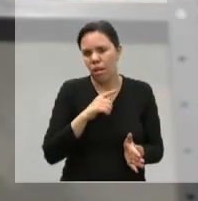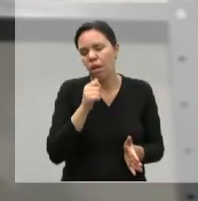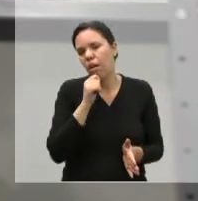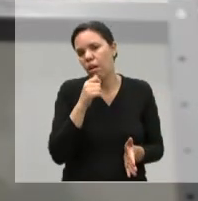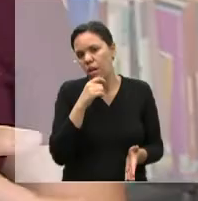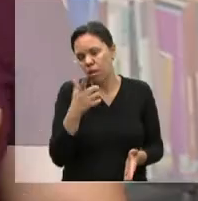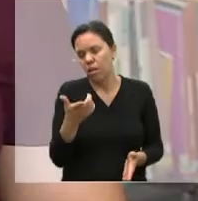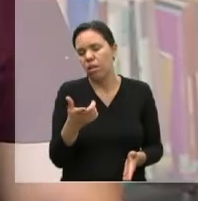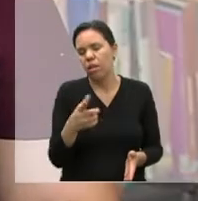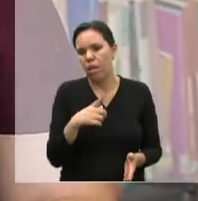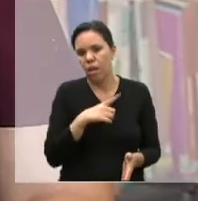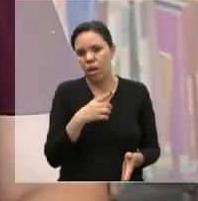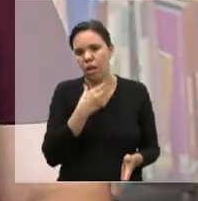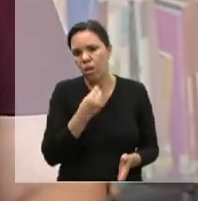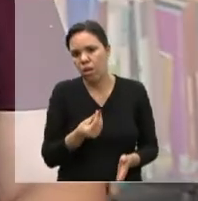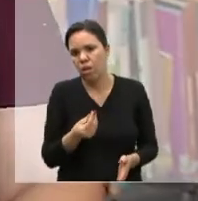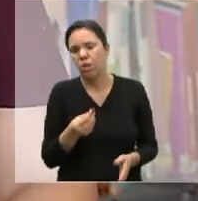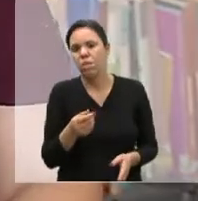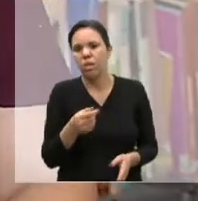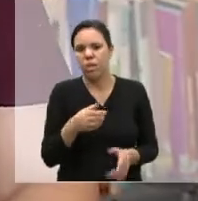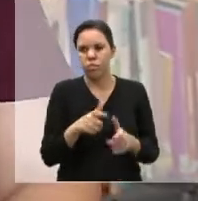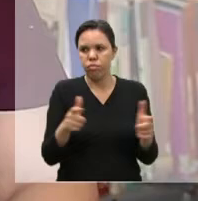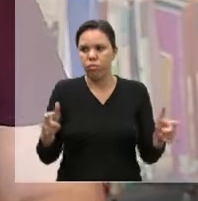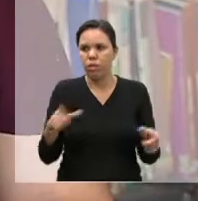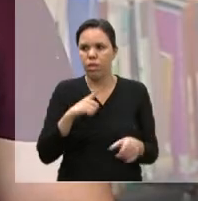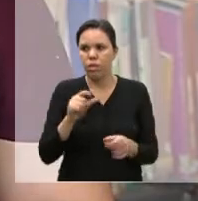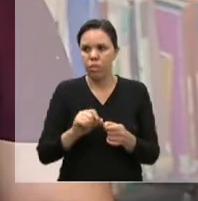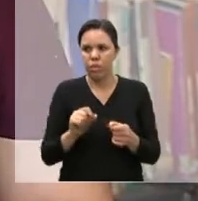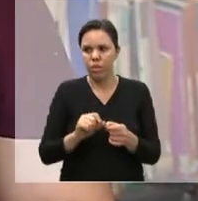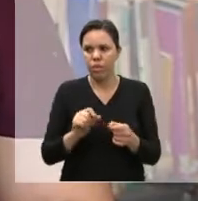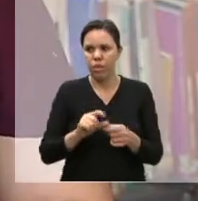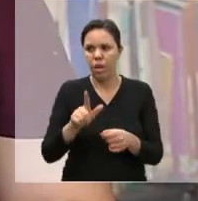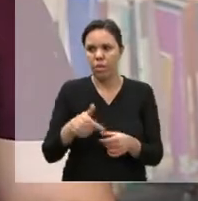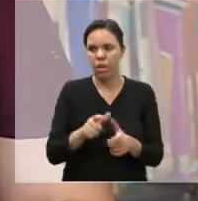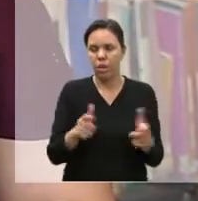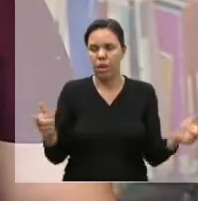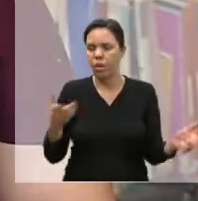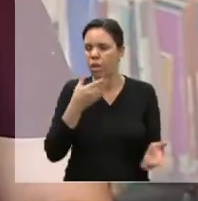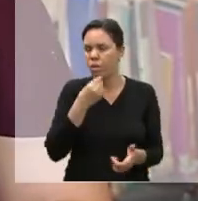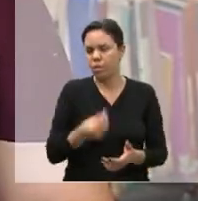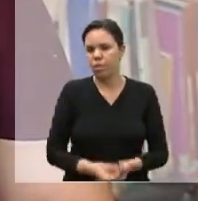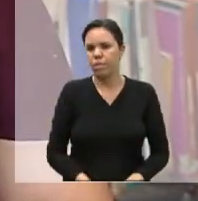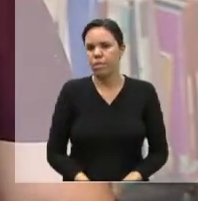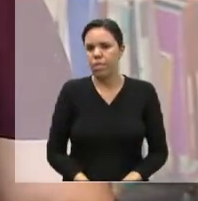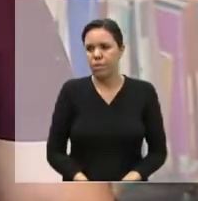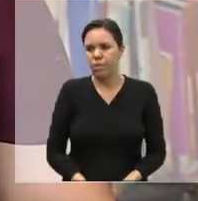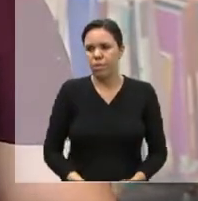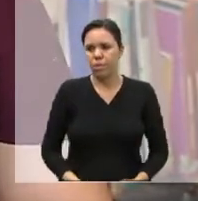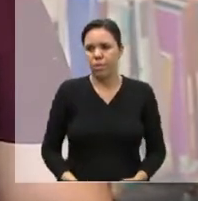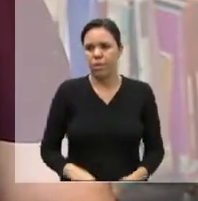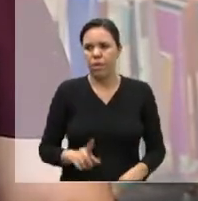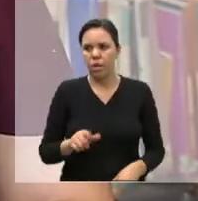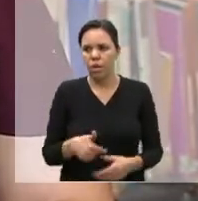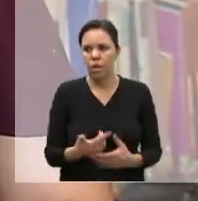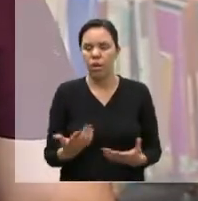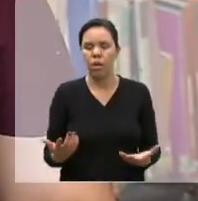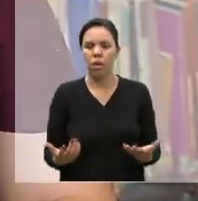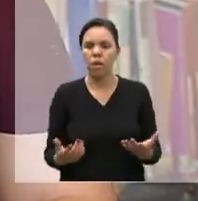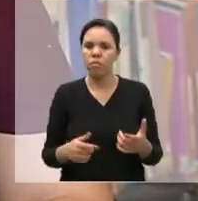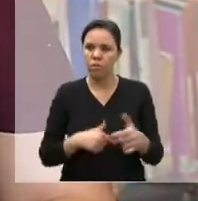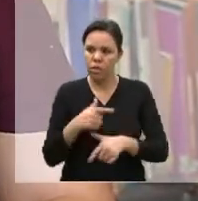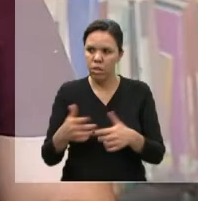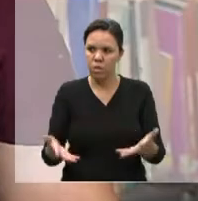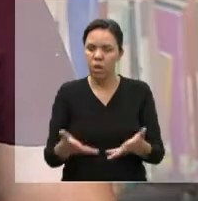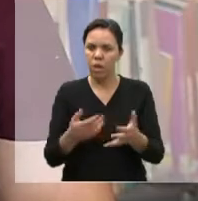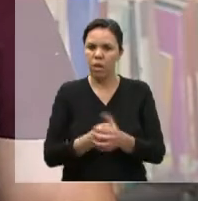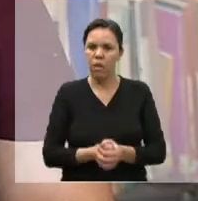masculinizado, porque as pessoas que fazem essa seleção, em geral, são homens. Então, esse é um fator que tem que ser trabalhado. E eu posso